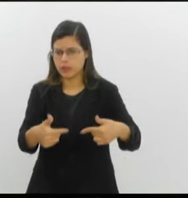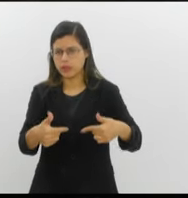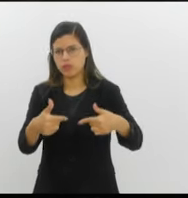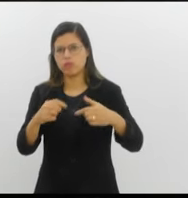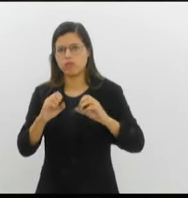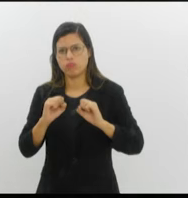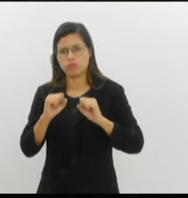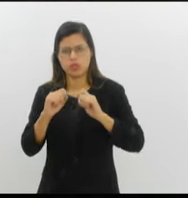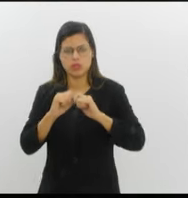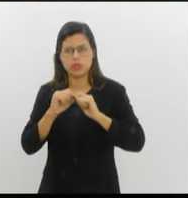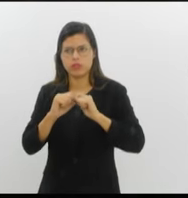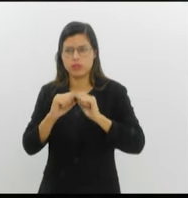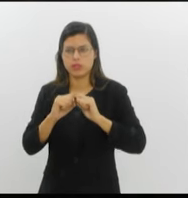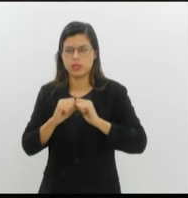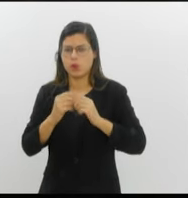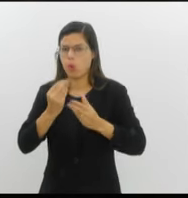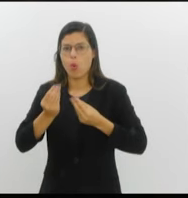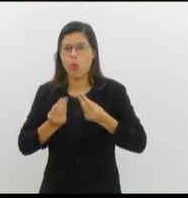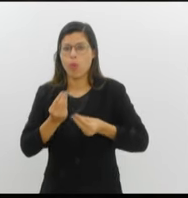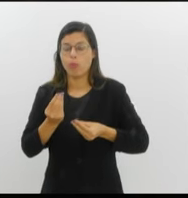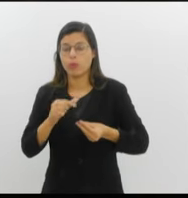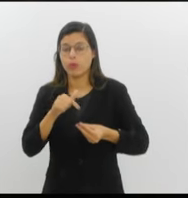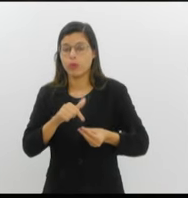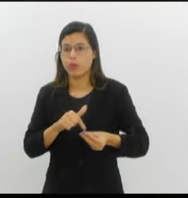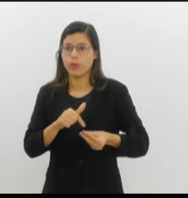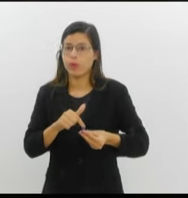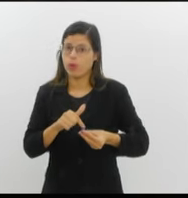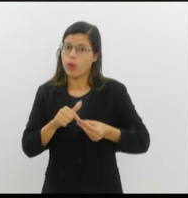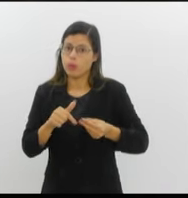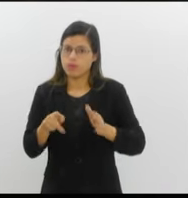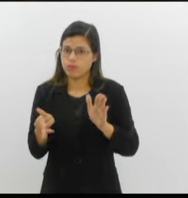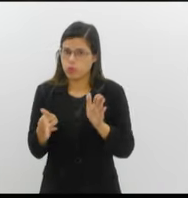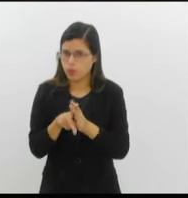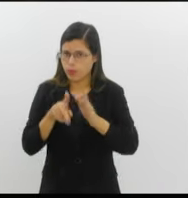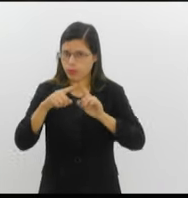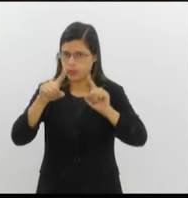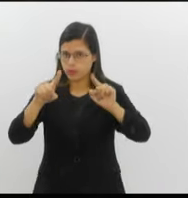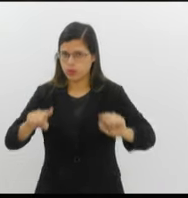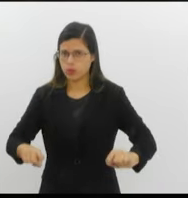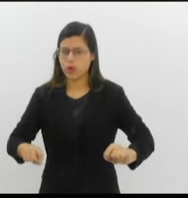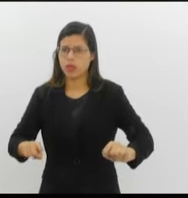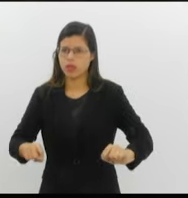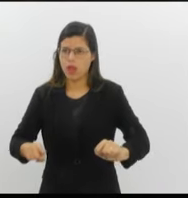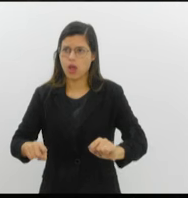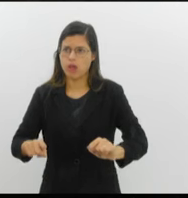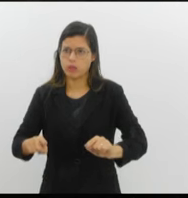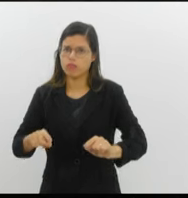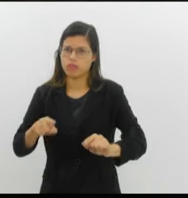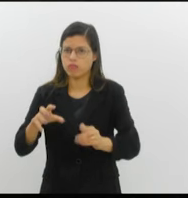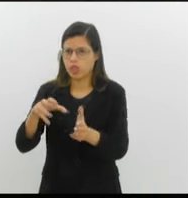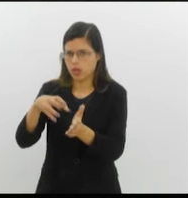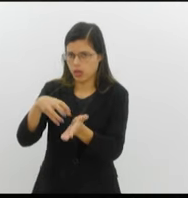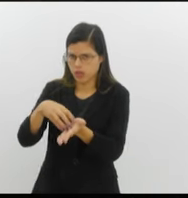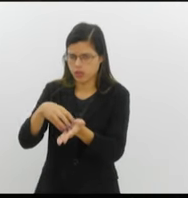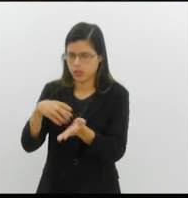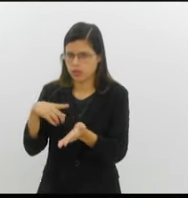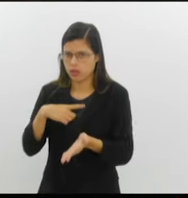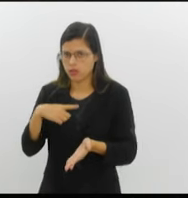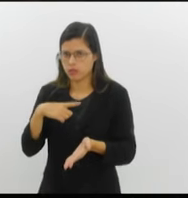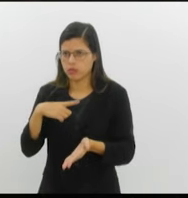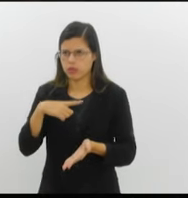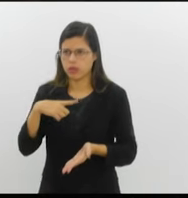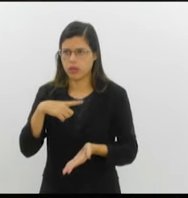fazer através dos próprios funcionários de carreira que a central tem.